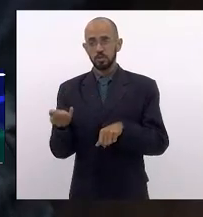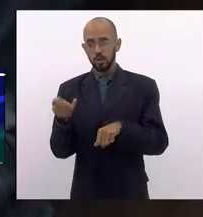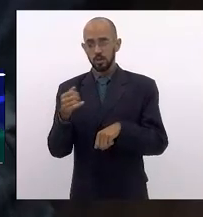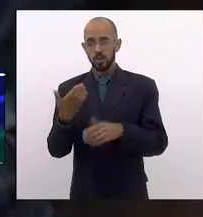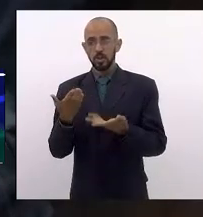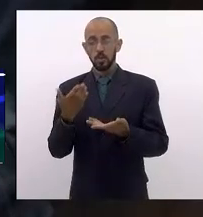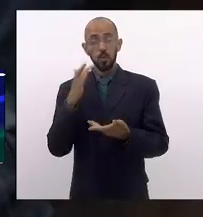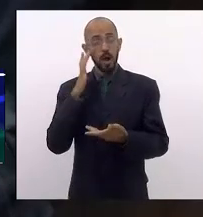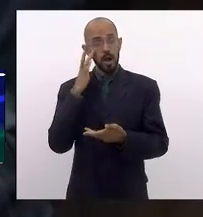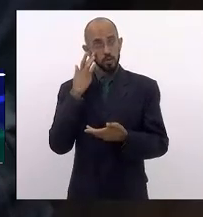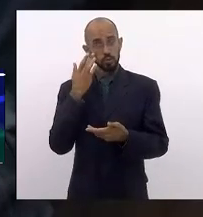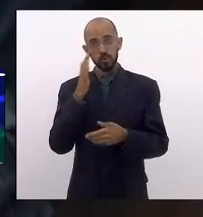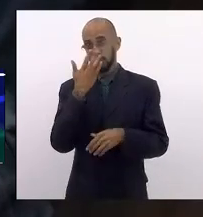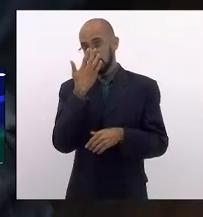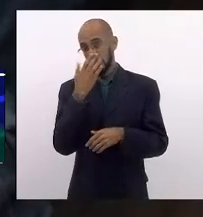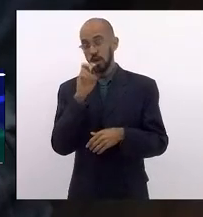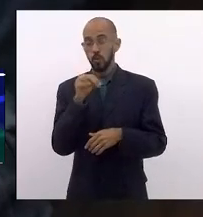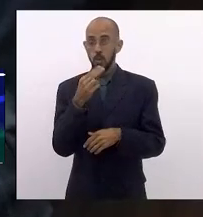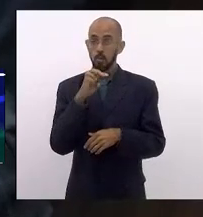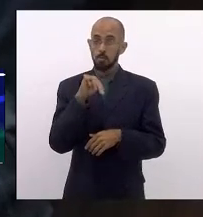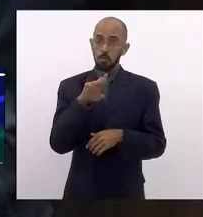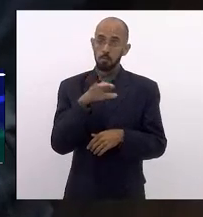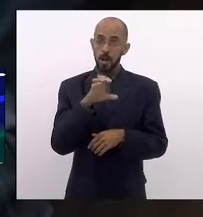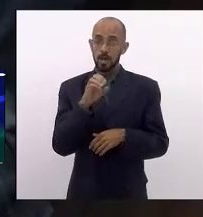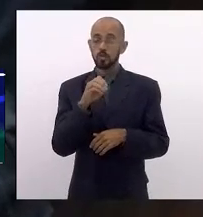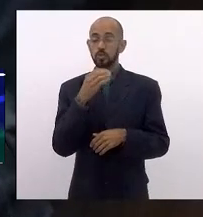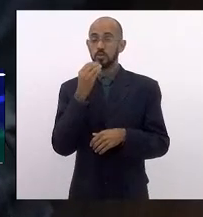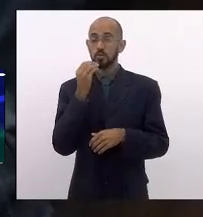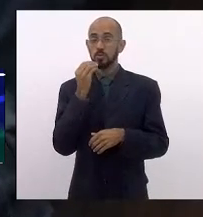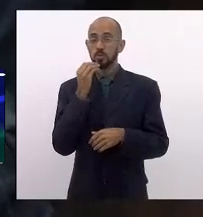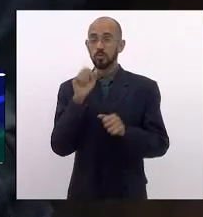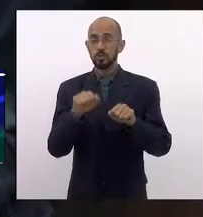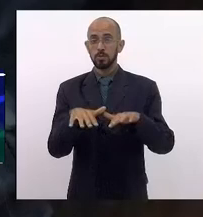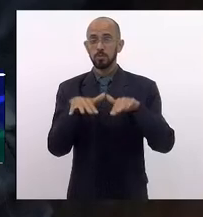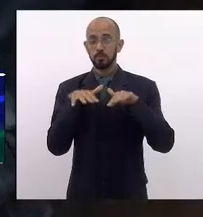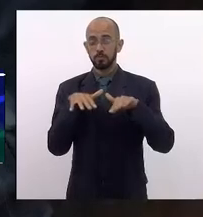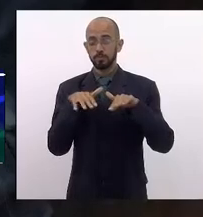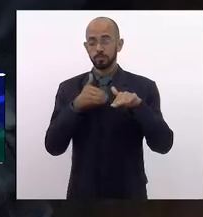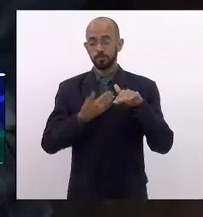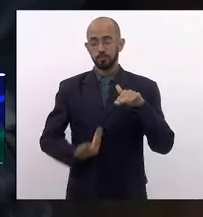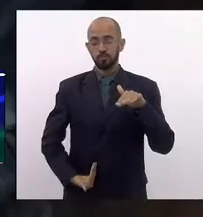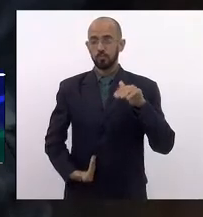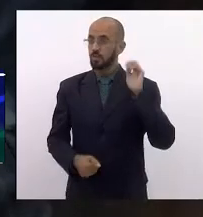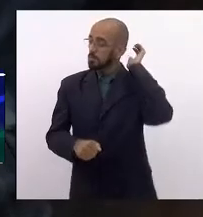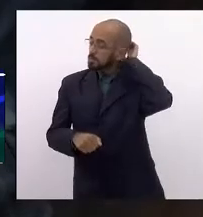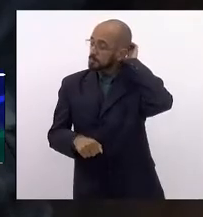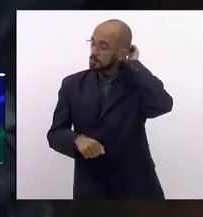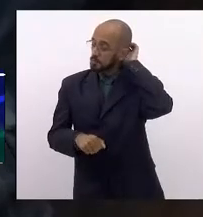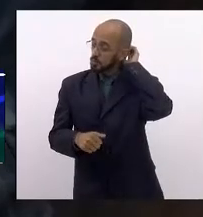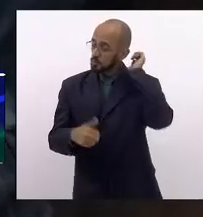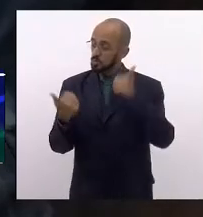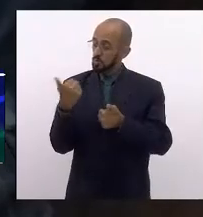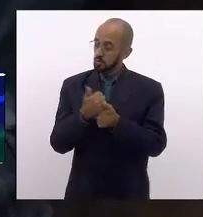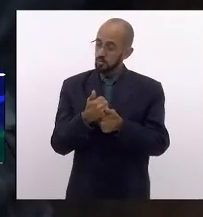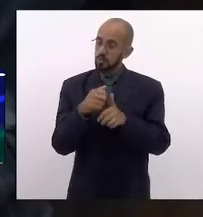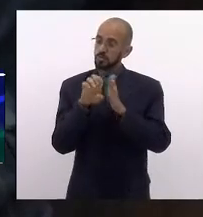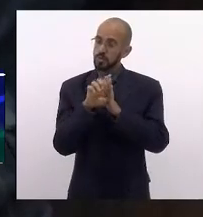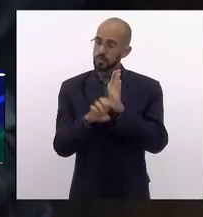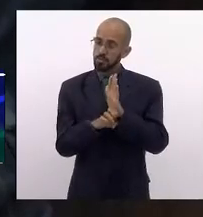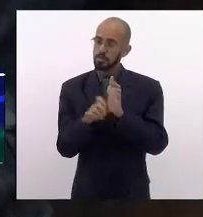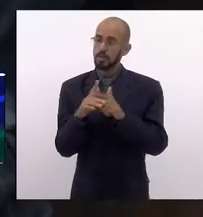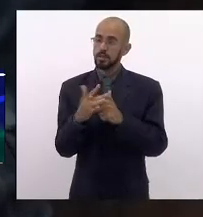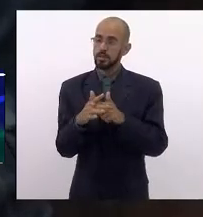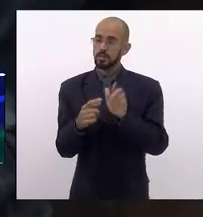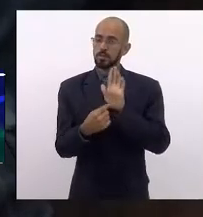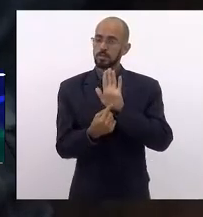agora a gente podia fazer em fevereiro ou Março uma nova audiência pública sobre o substitutivo que longo faz emendas que eventualmente foram apresentadas mas assim